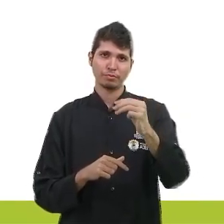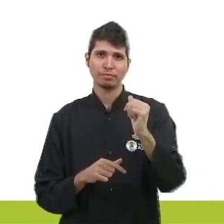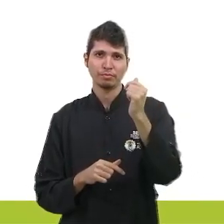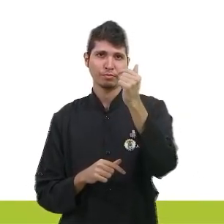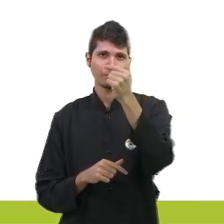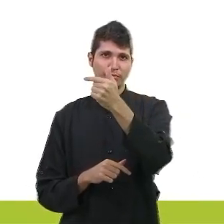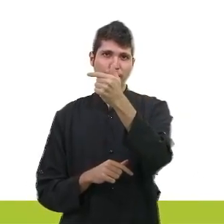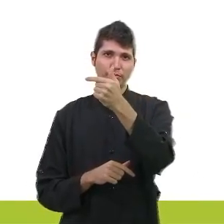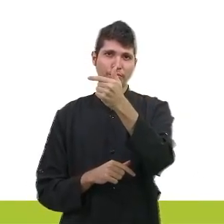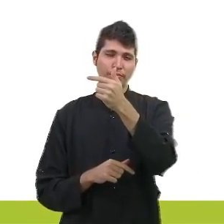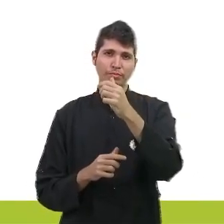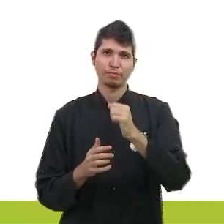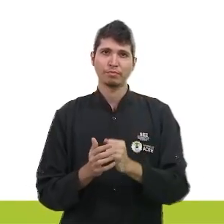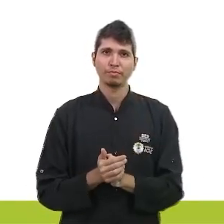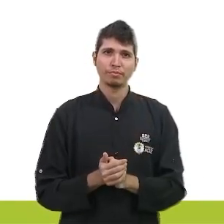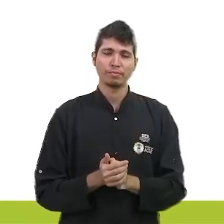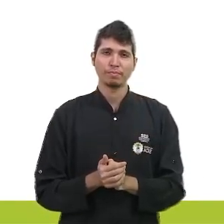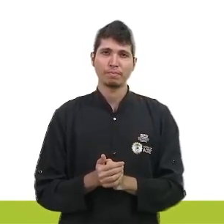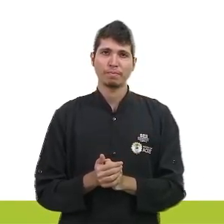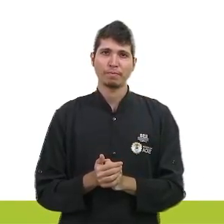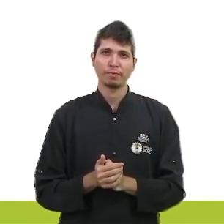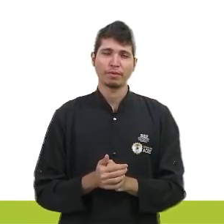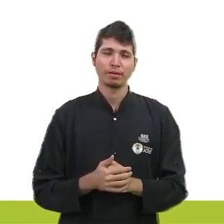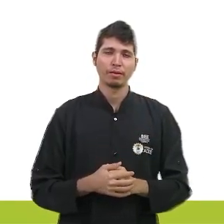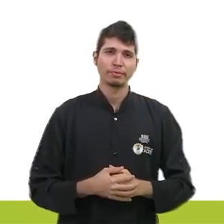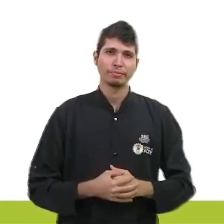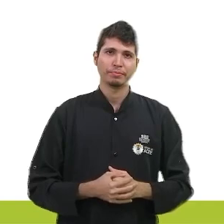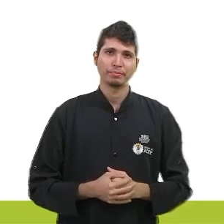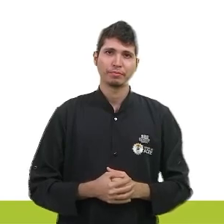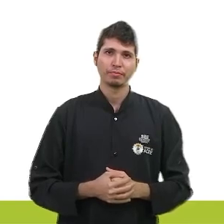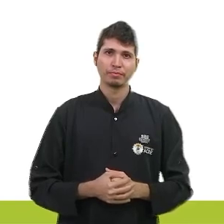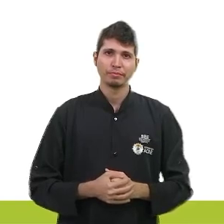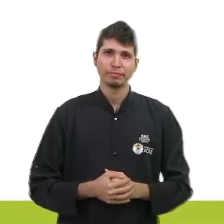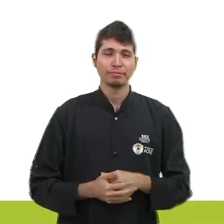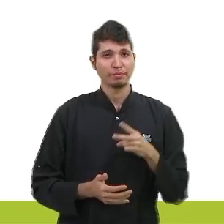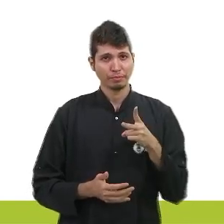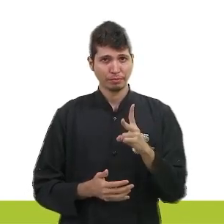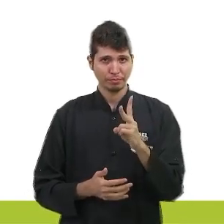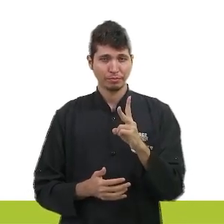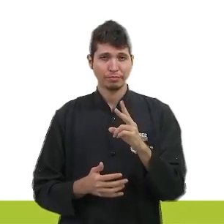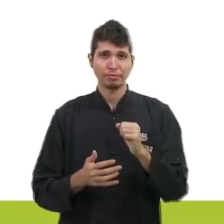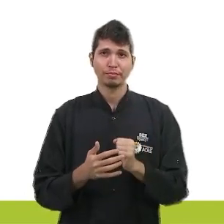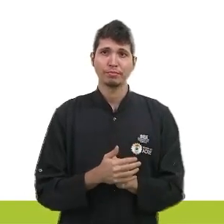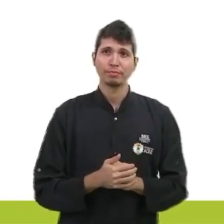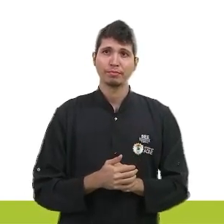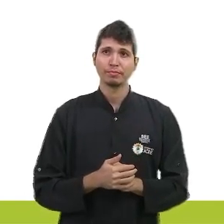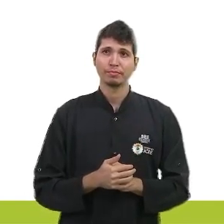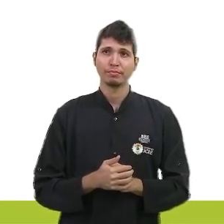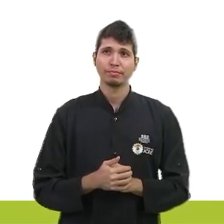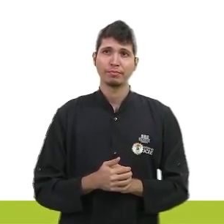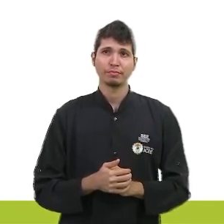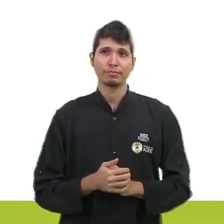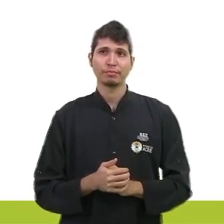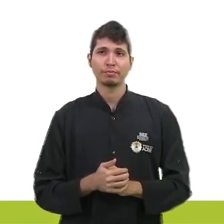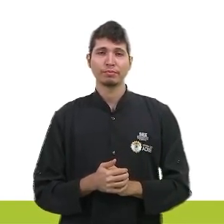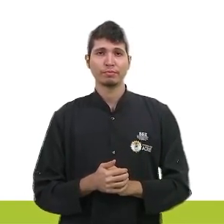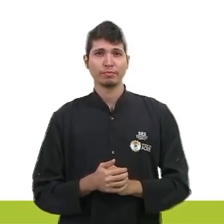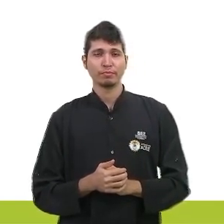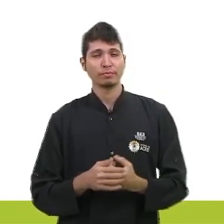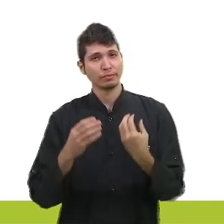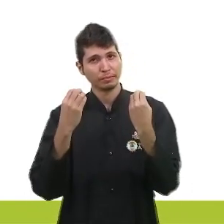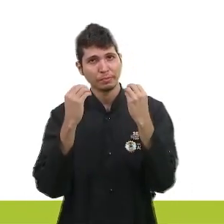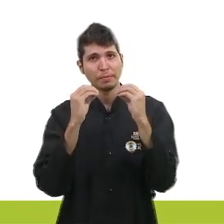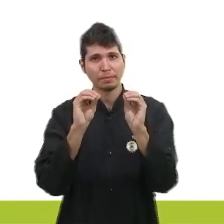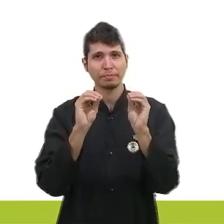2, tudo isso dividido para L. Fazendo essas contas, você vai obter exatamente raiz de 3